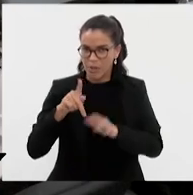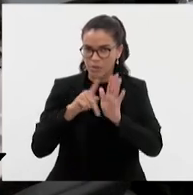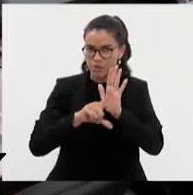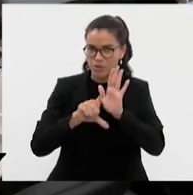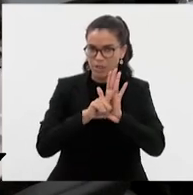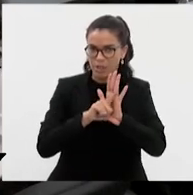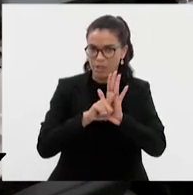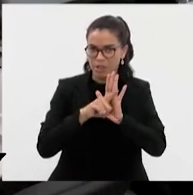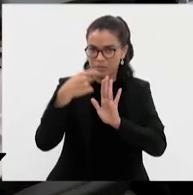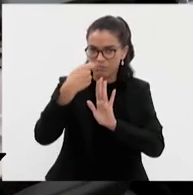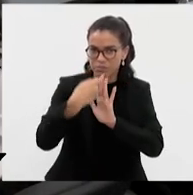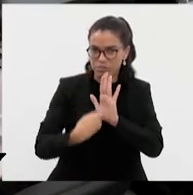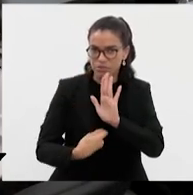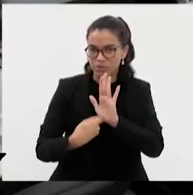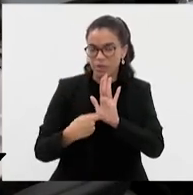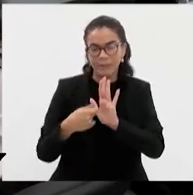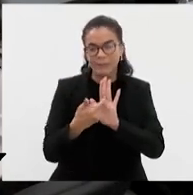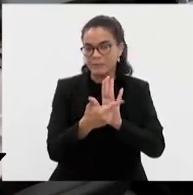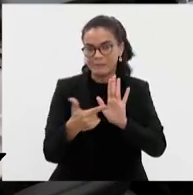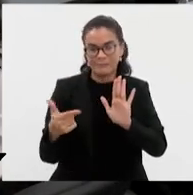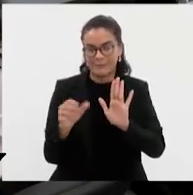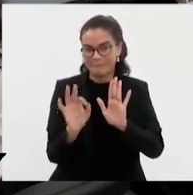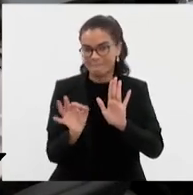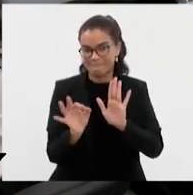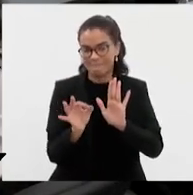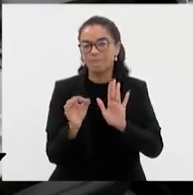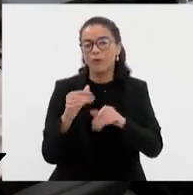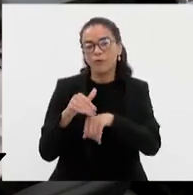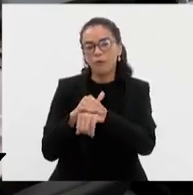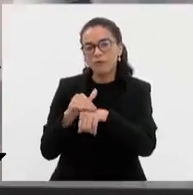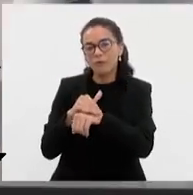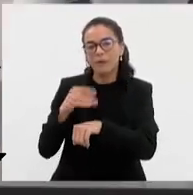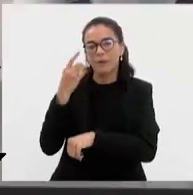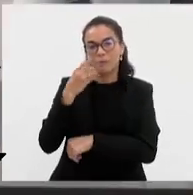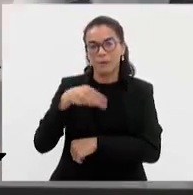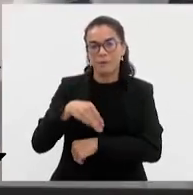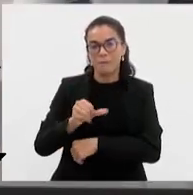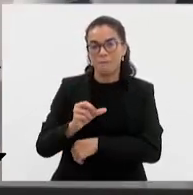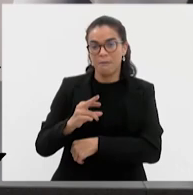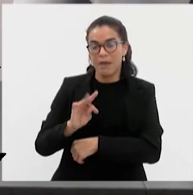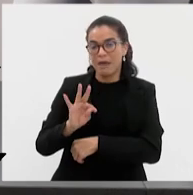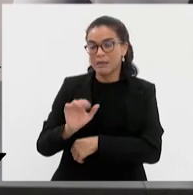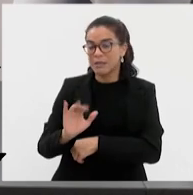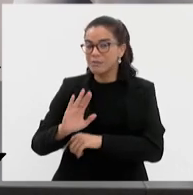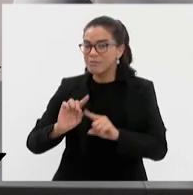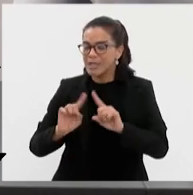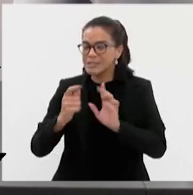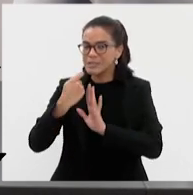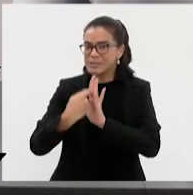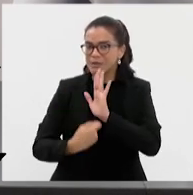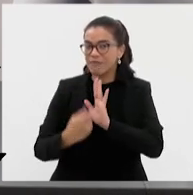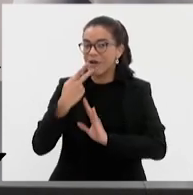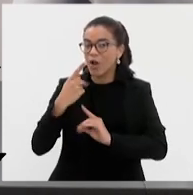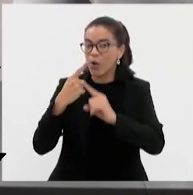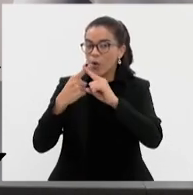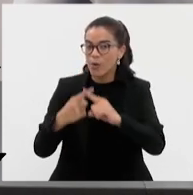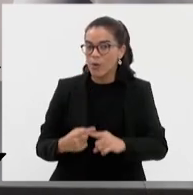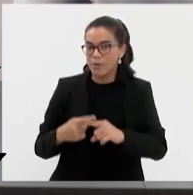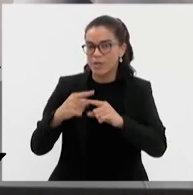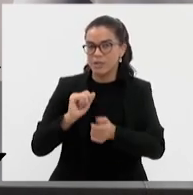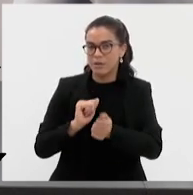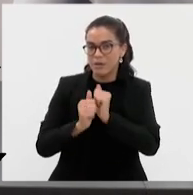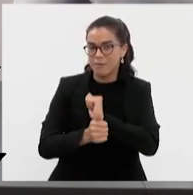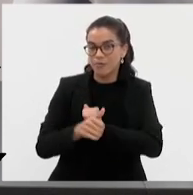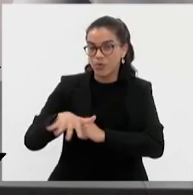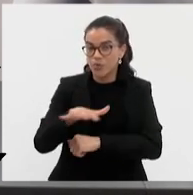né? Não está. Na verdade, eu conversei com a deputada Marta, mas o texto ele fala em competições esportivas e paraesportivas